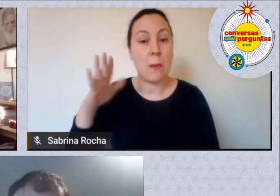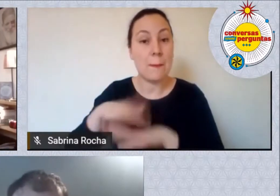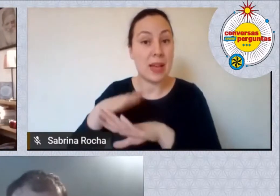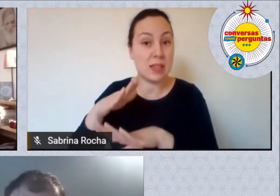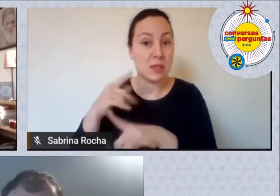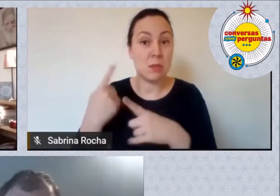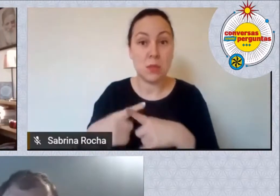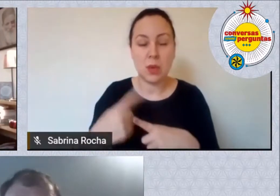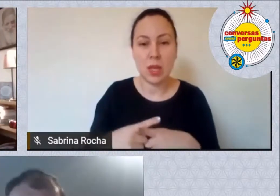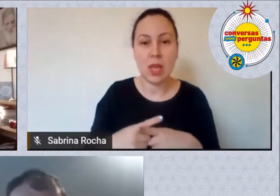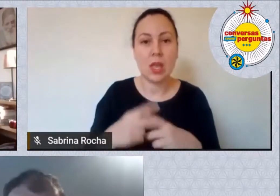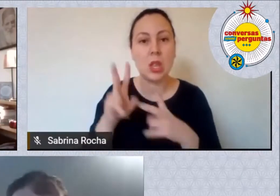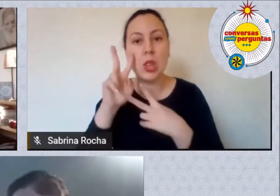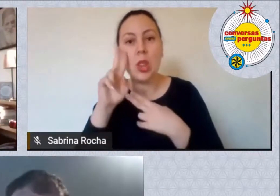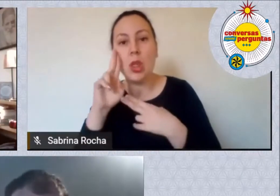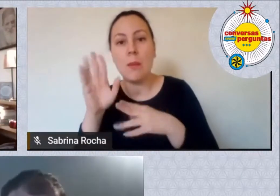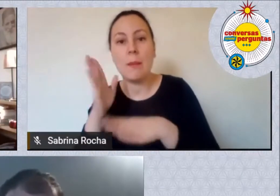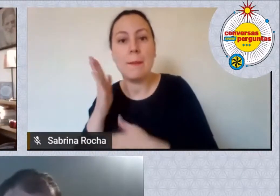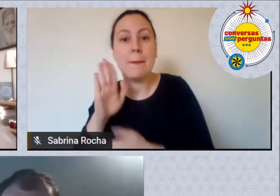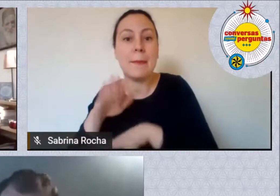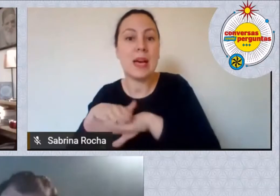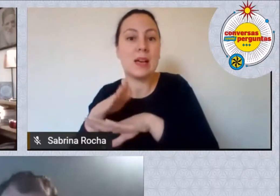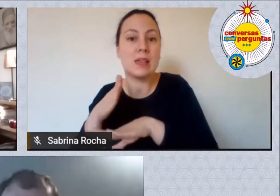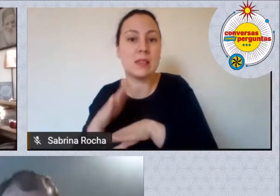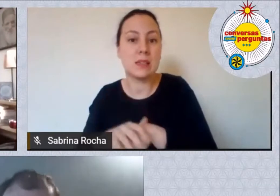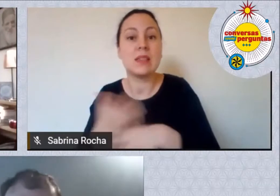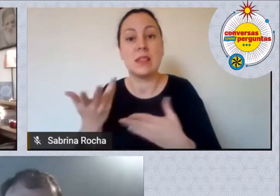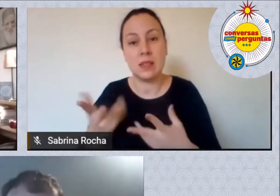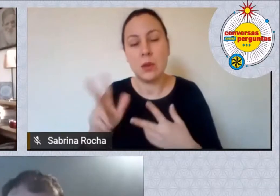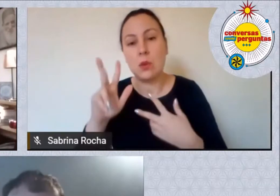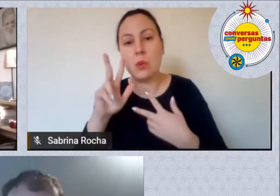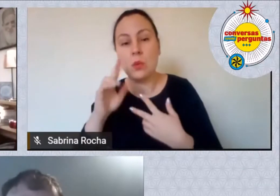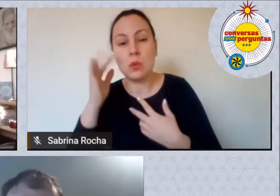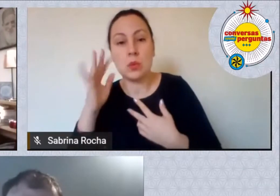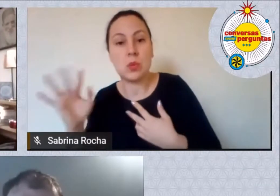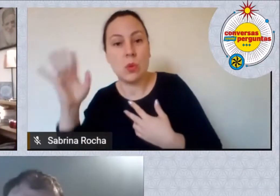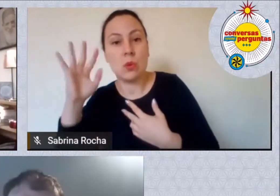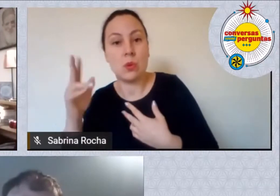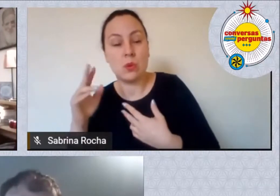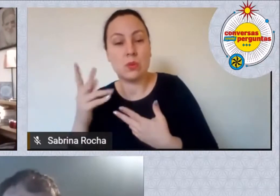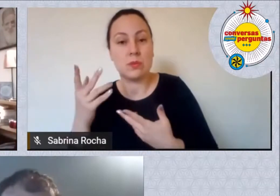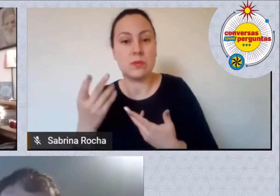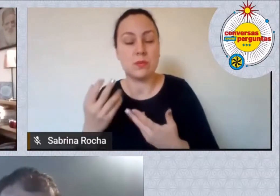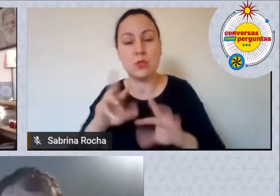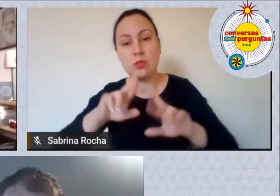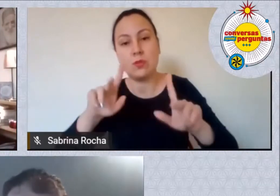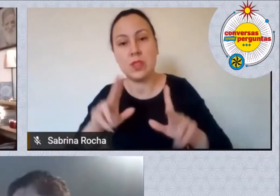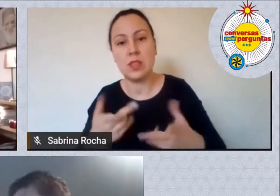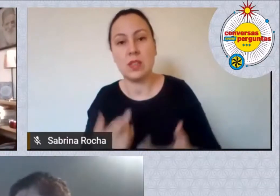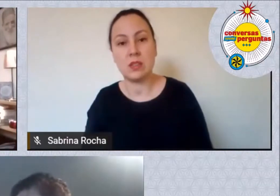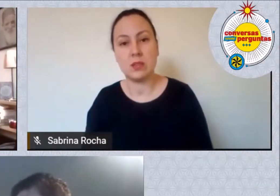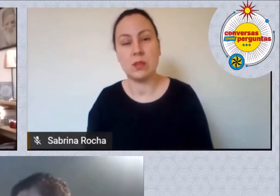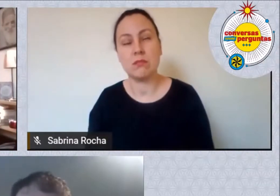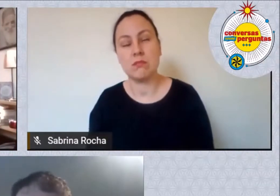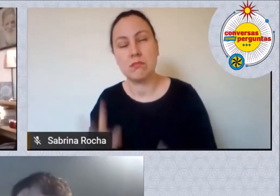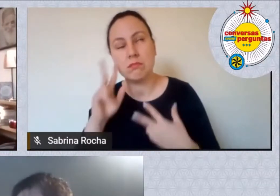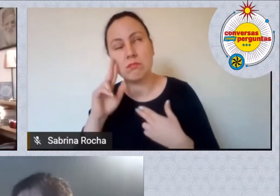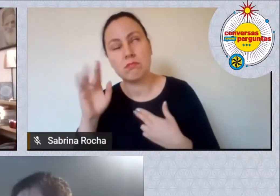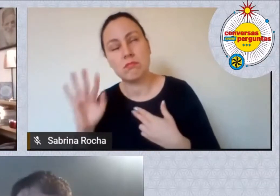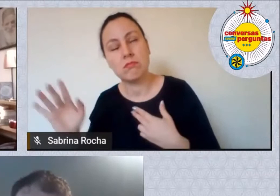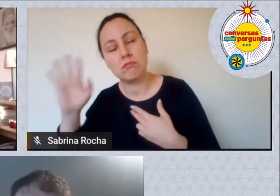dos sonhos, começam a aparecer sonhos diferentes mesmo. Isso já é conhecido pela literatura.